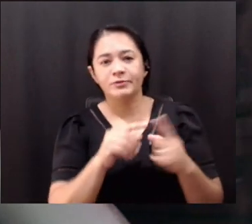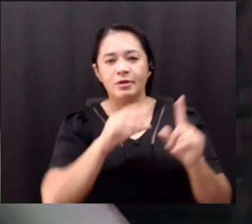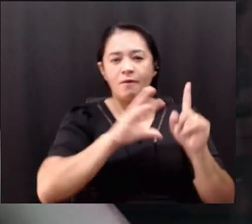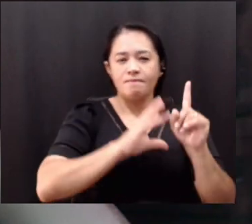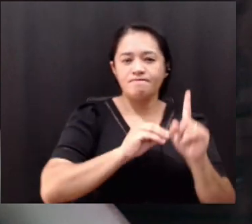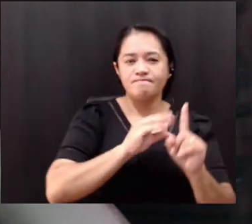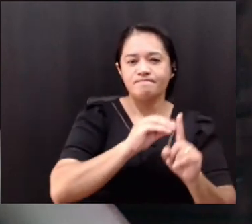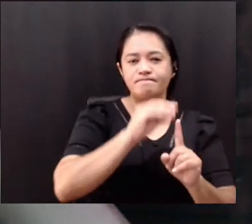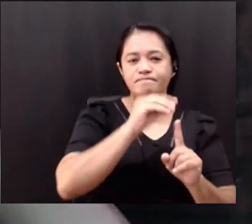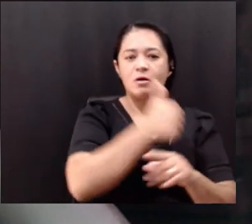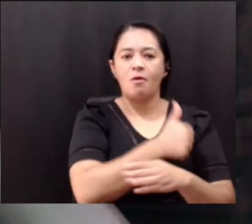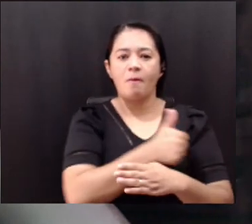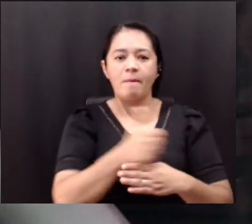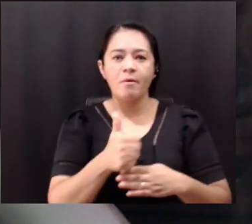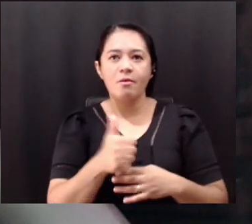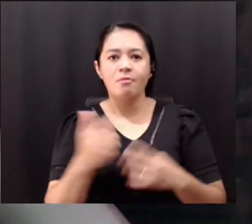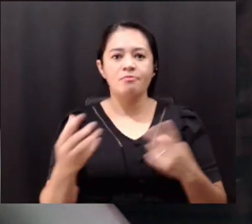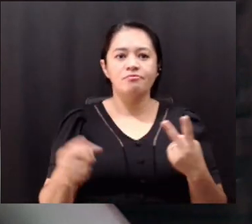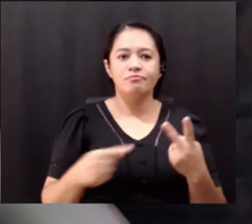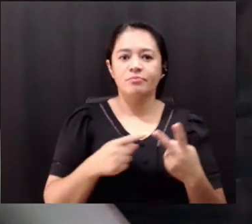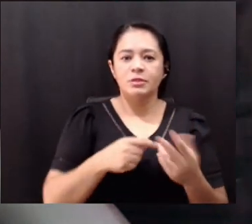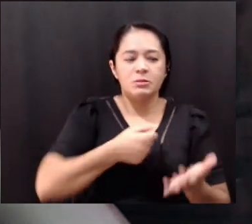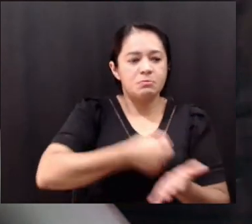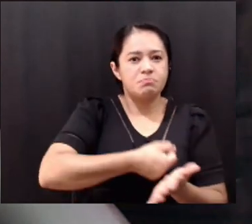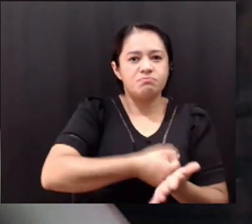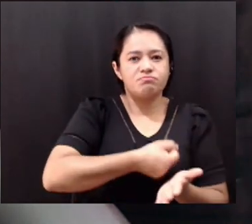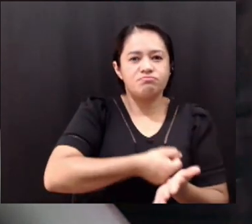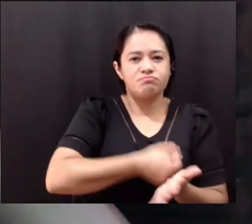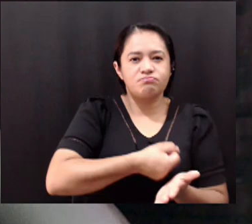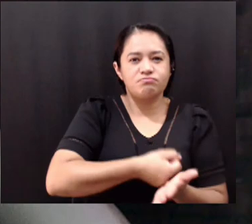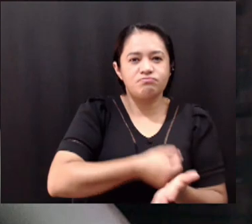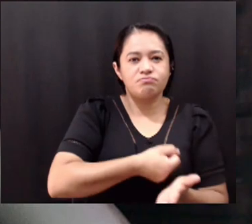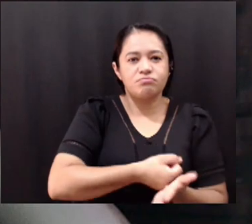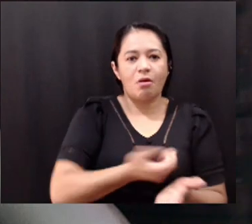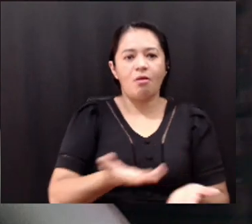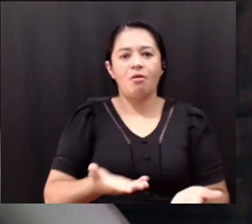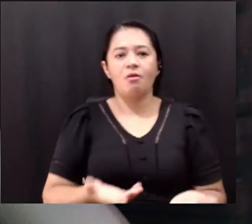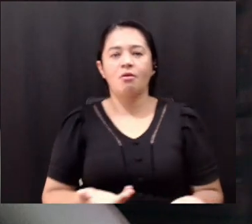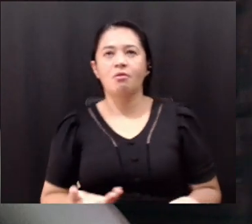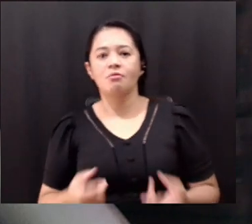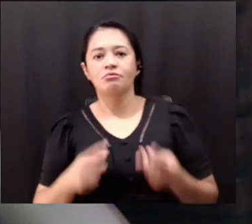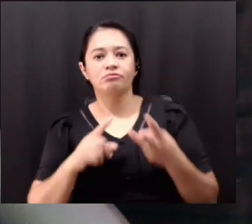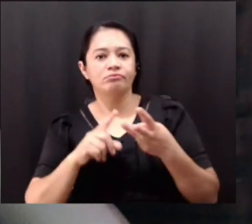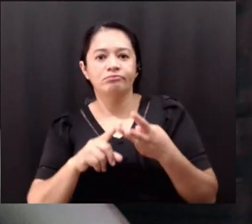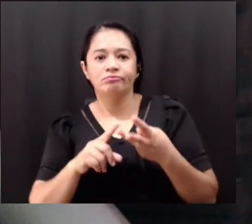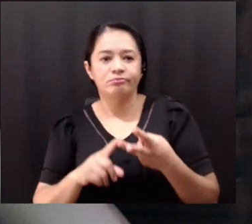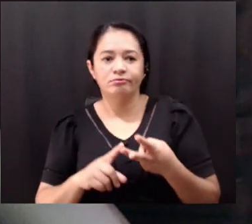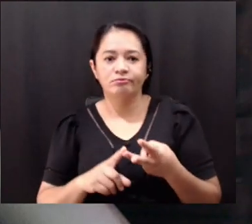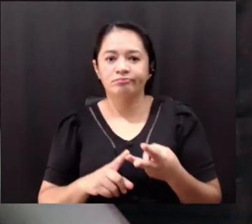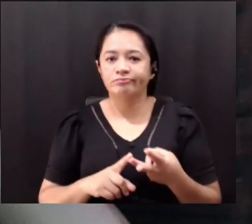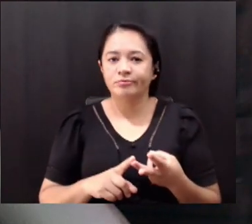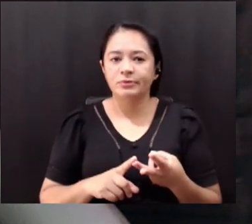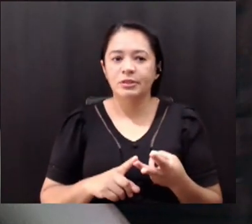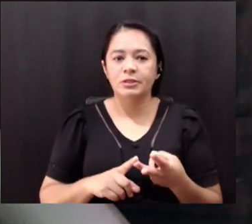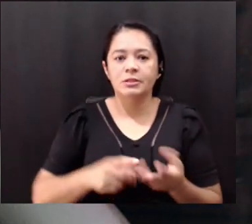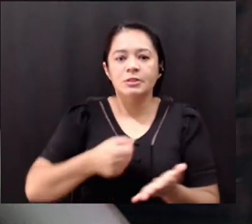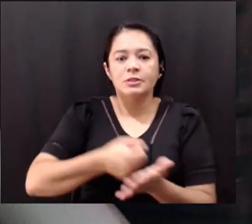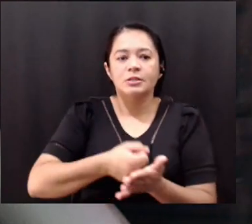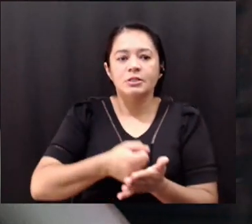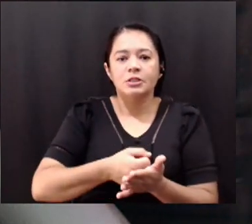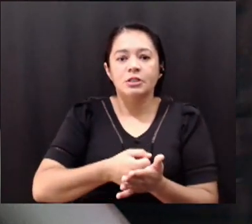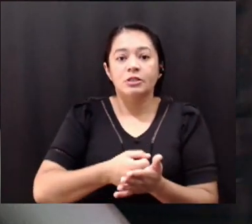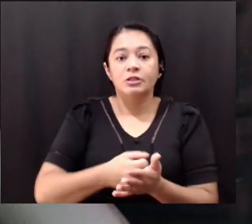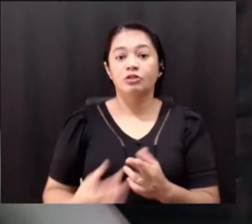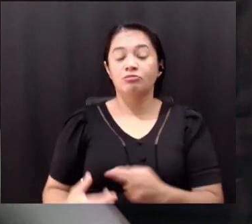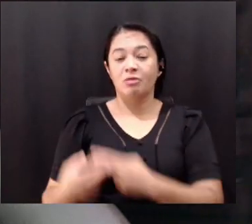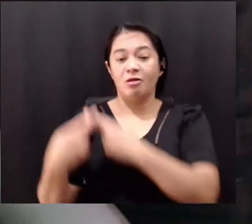ser uma cobrança muito exagerada, pode ser uma cobrança excessiva de uma carga de